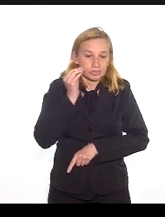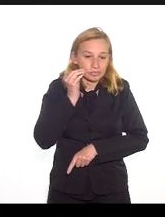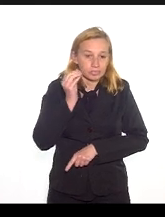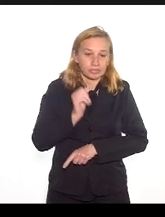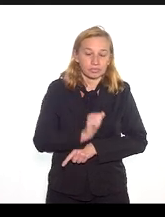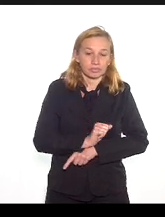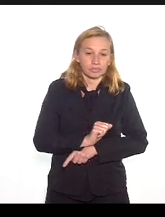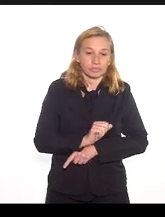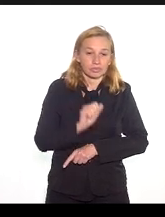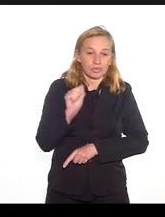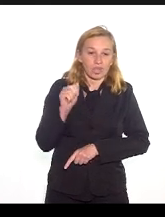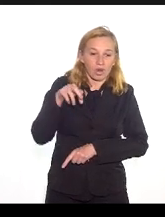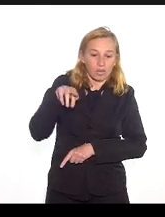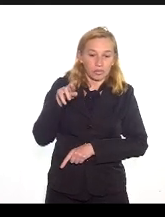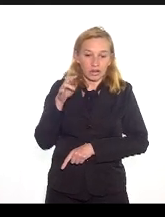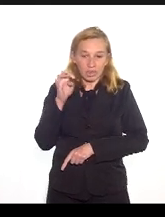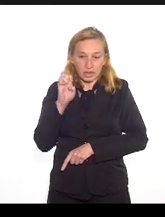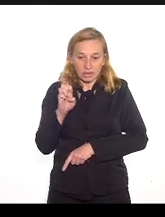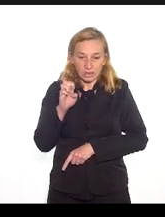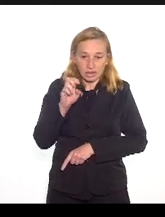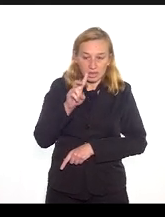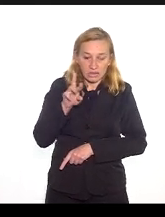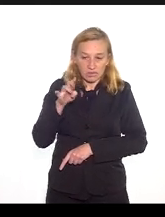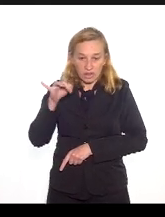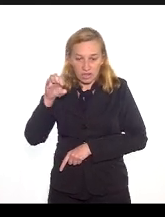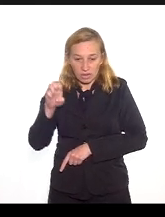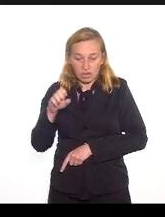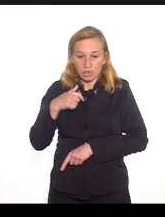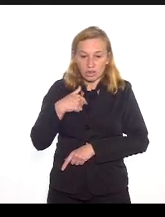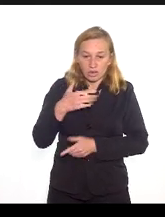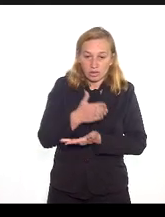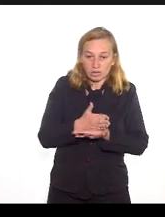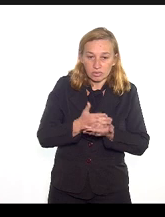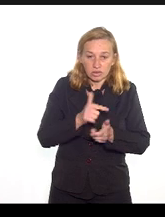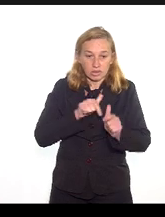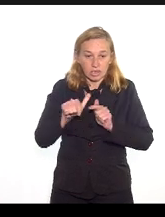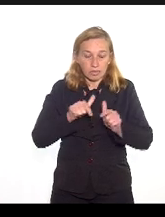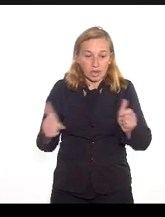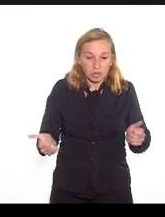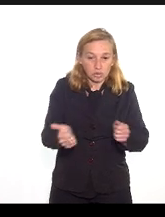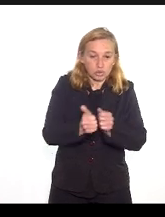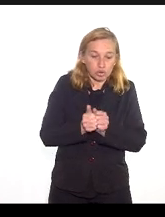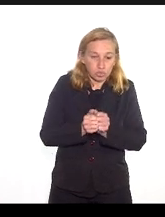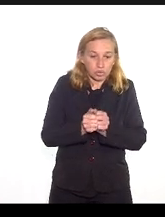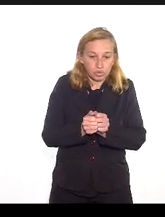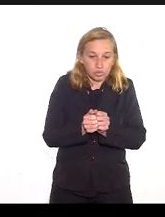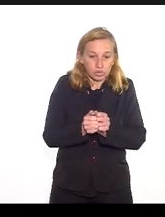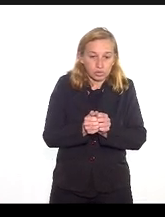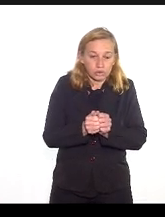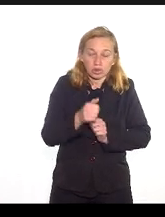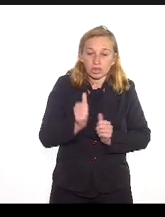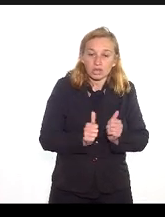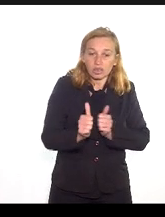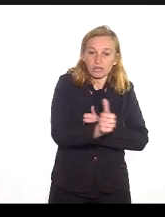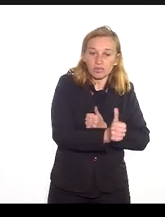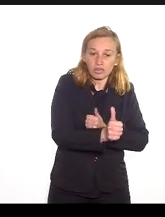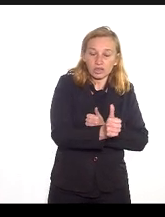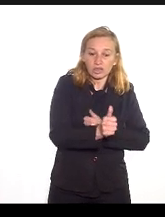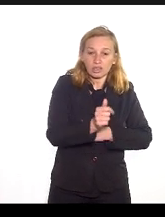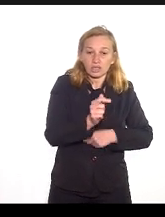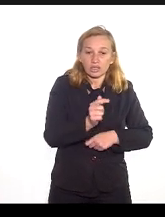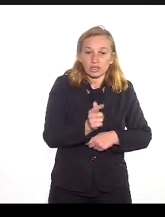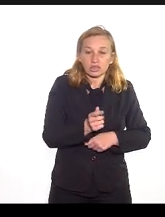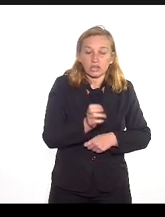ao almirante Viveiros, com quem eu dividi trabalhos enquanto estava à frente da Agência Nacional